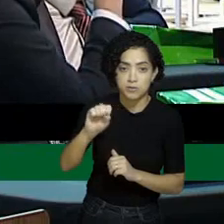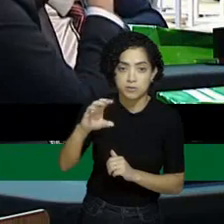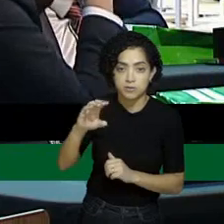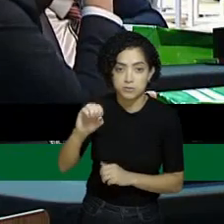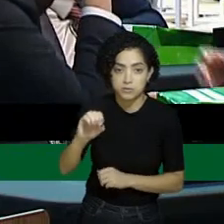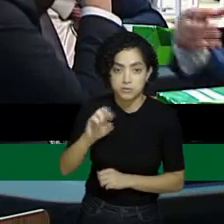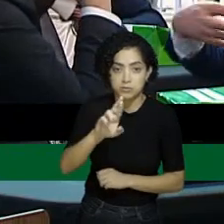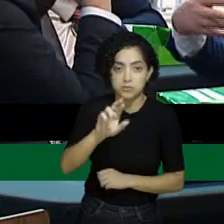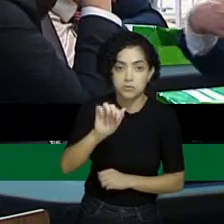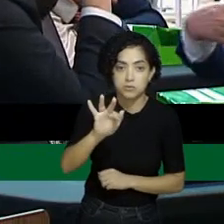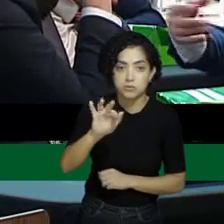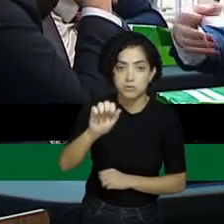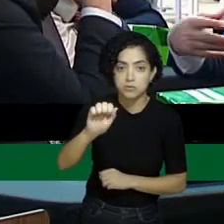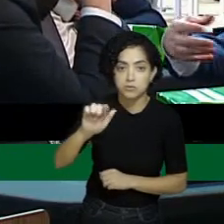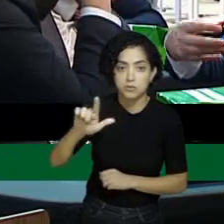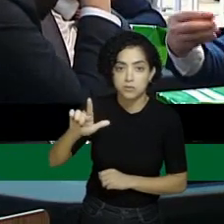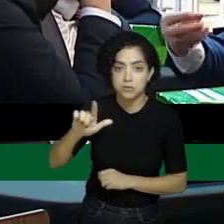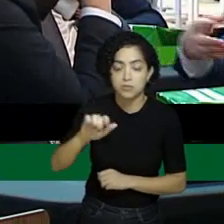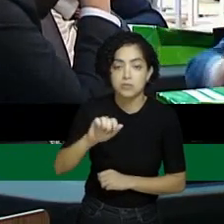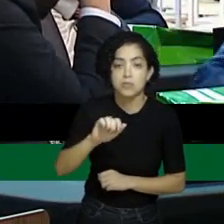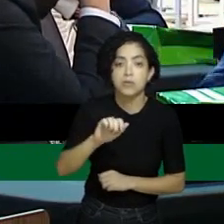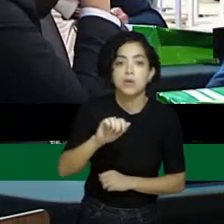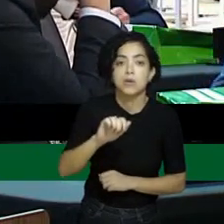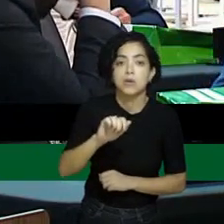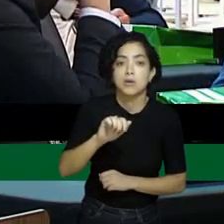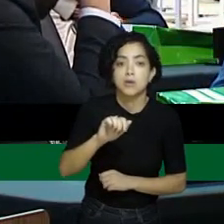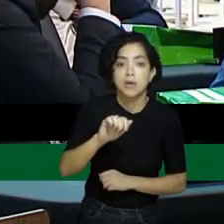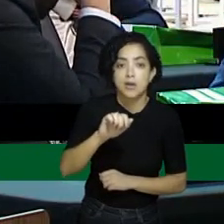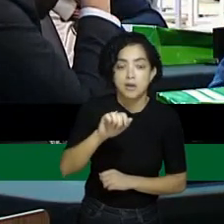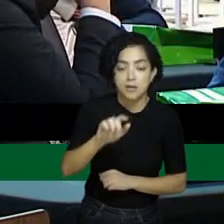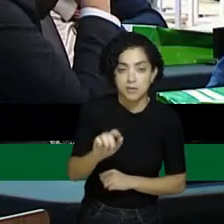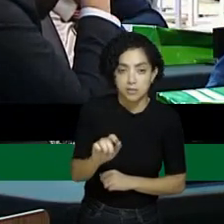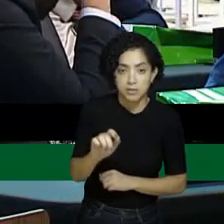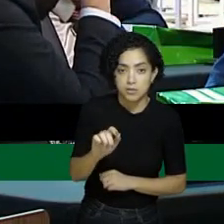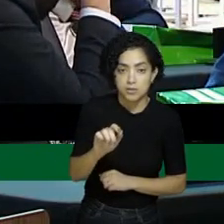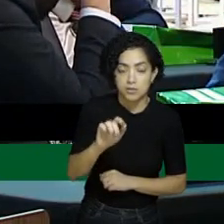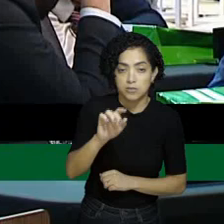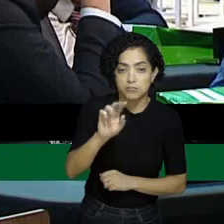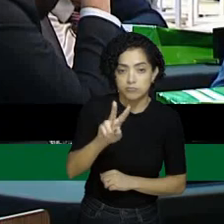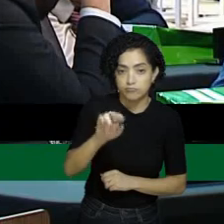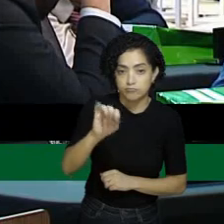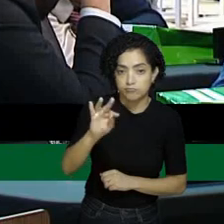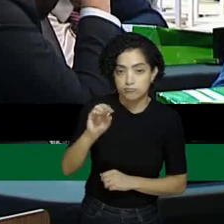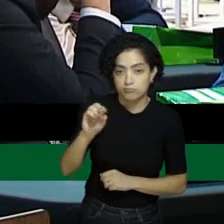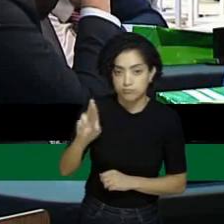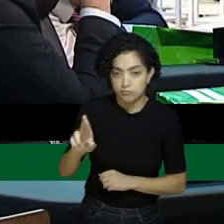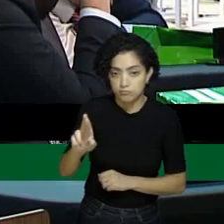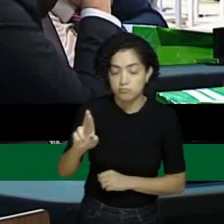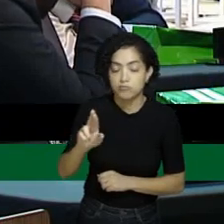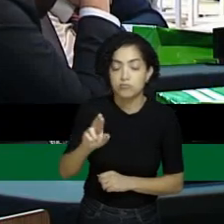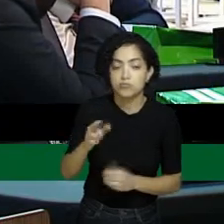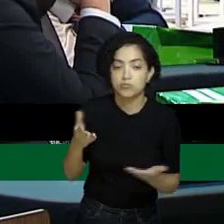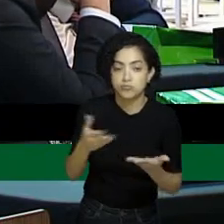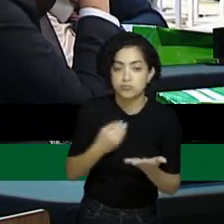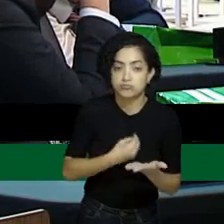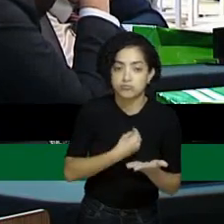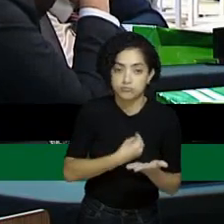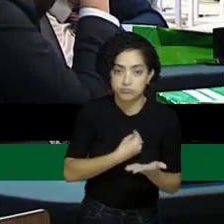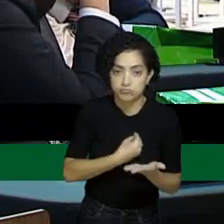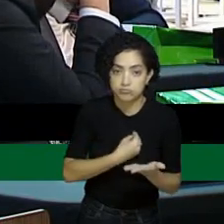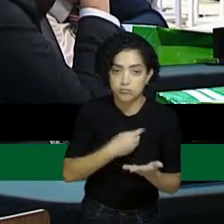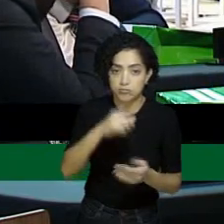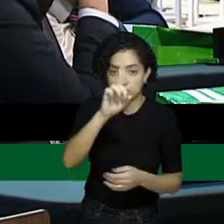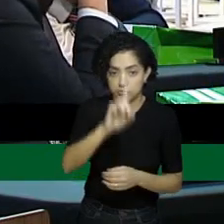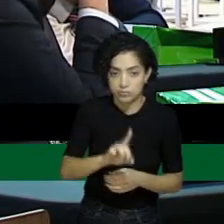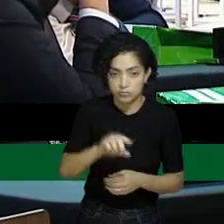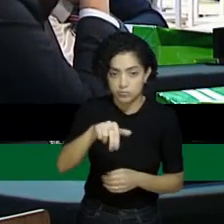João Gabriel, Rafael Pedroso, o Vitor, o treinador David também está aqui, e também a diretora